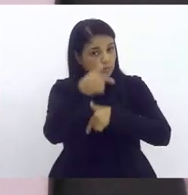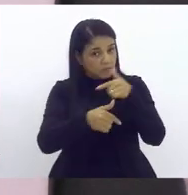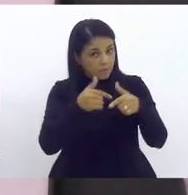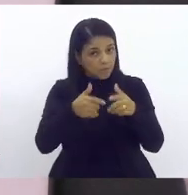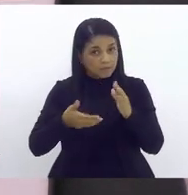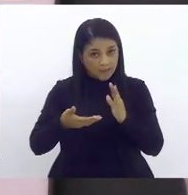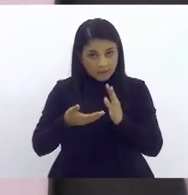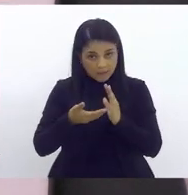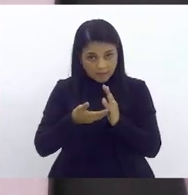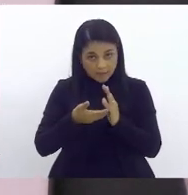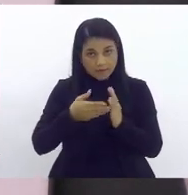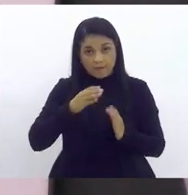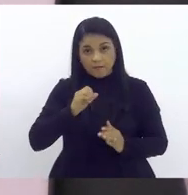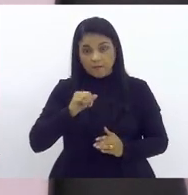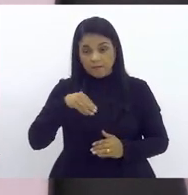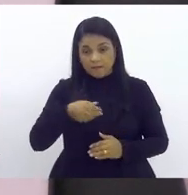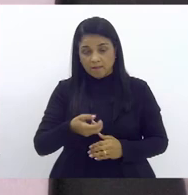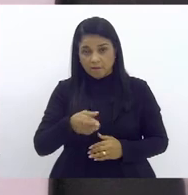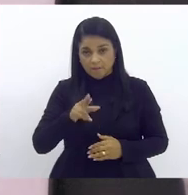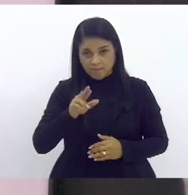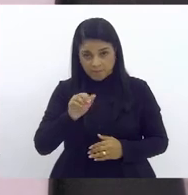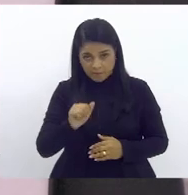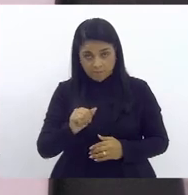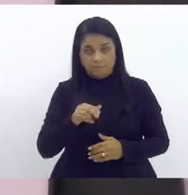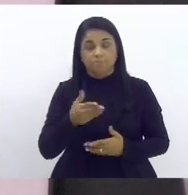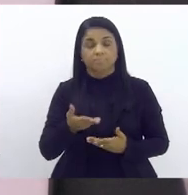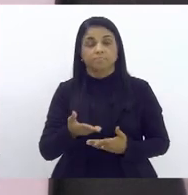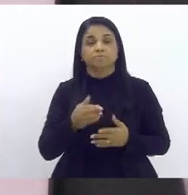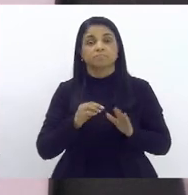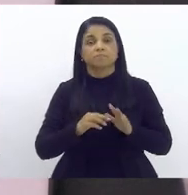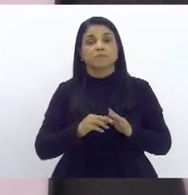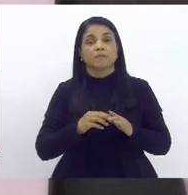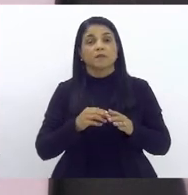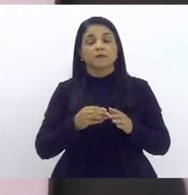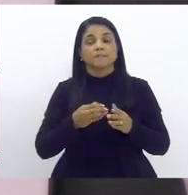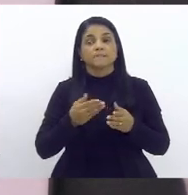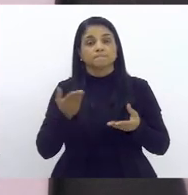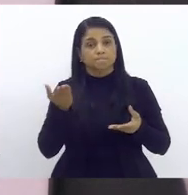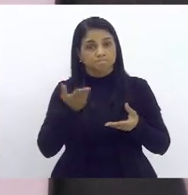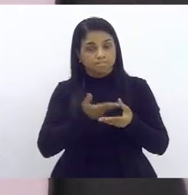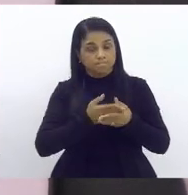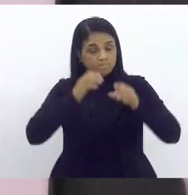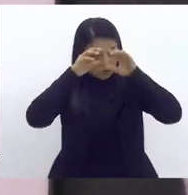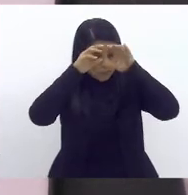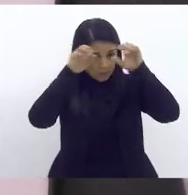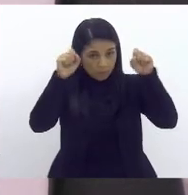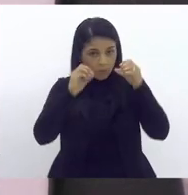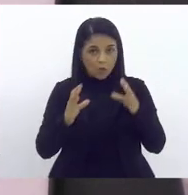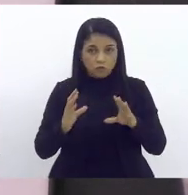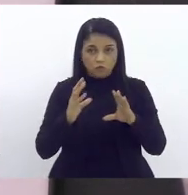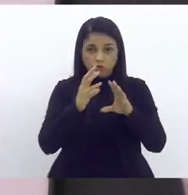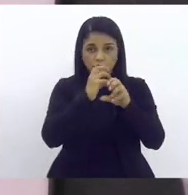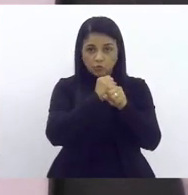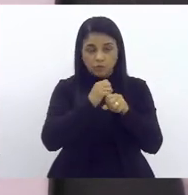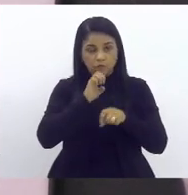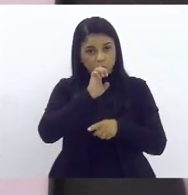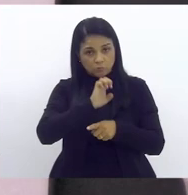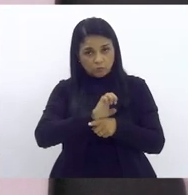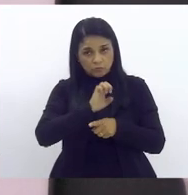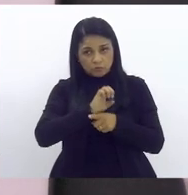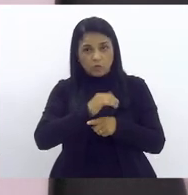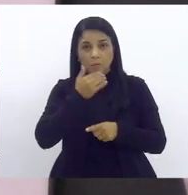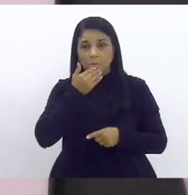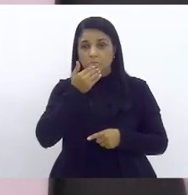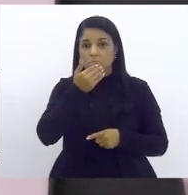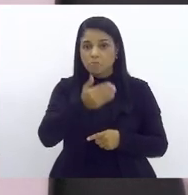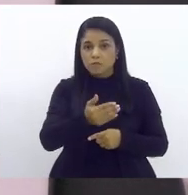Câmara, tá? Que a gente está falando aqui em nome desse grupo de trabalho. Nós vamos entrar no Tribunal de Contas do Estado para